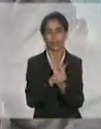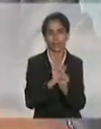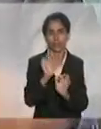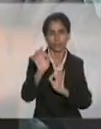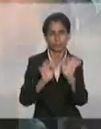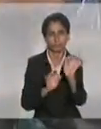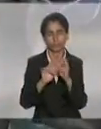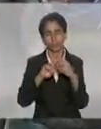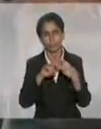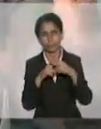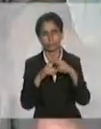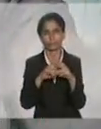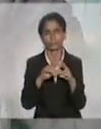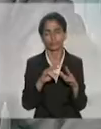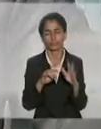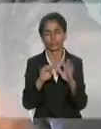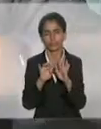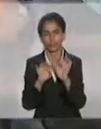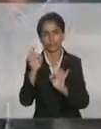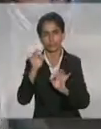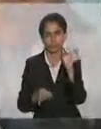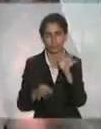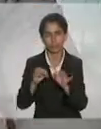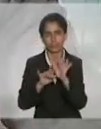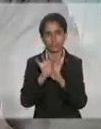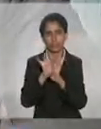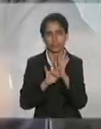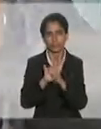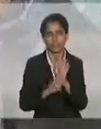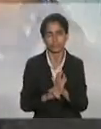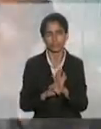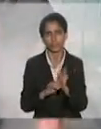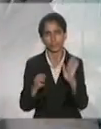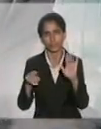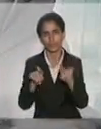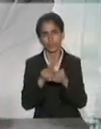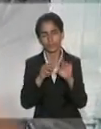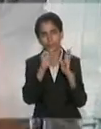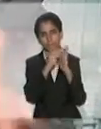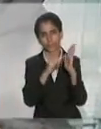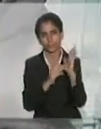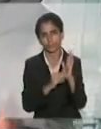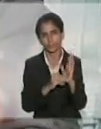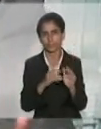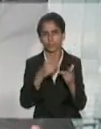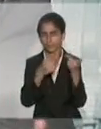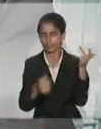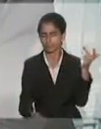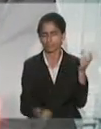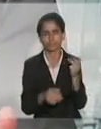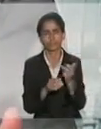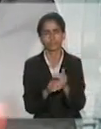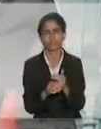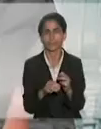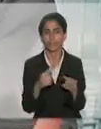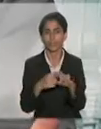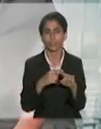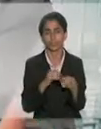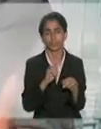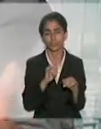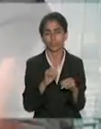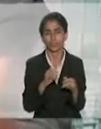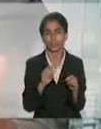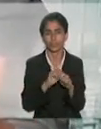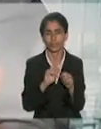casa, o tribunal fazer todas as auditorias, aperfeiçoar, criar metodologia, etc, etc. Porque